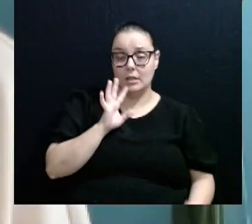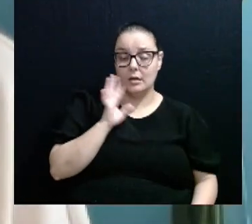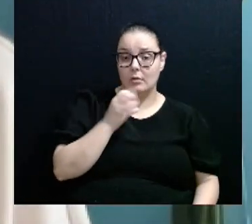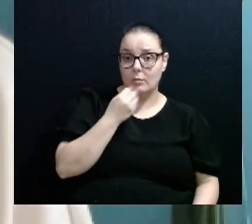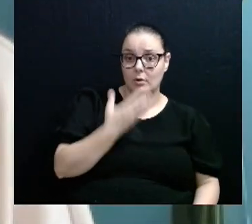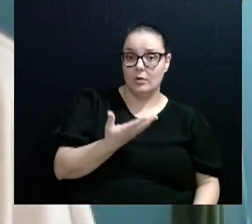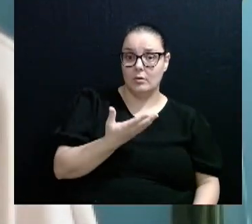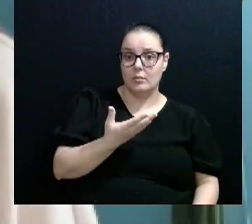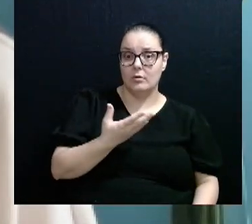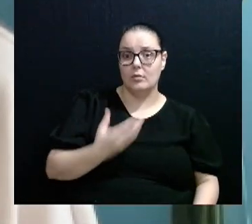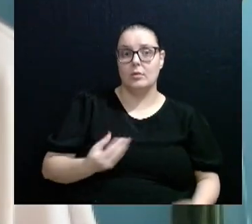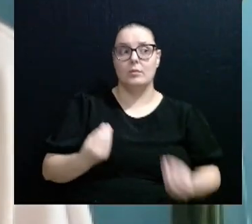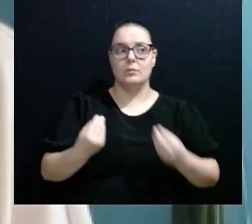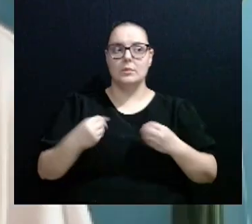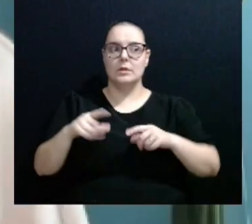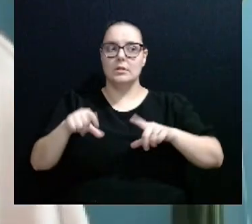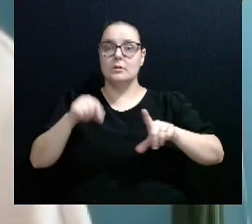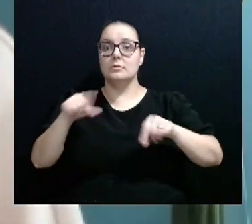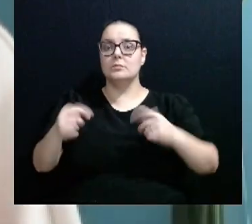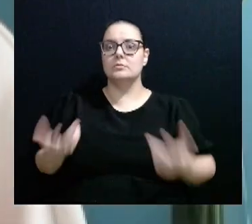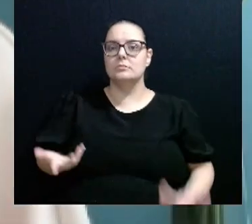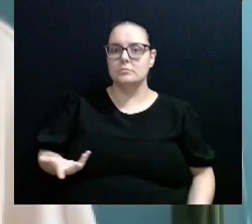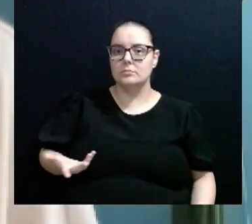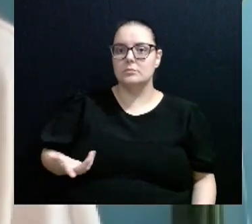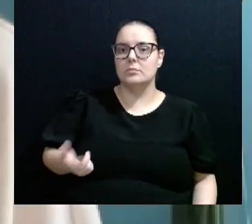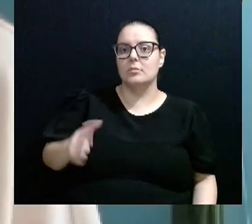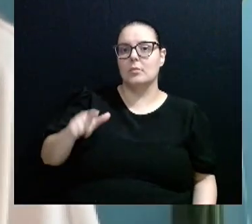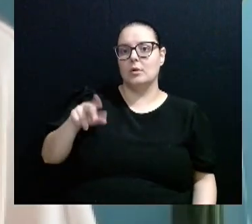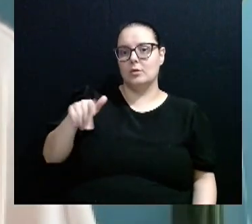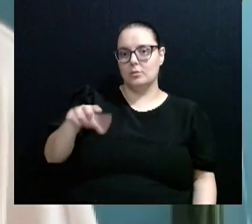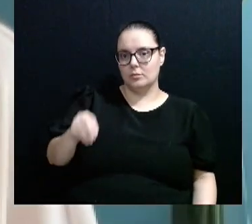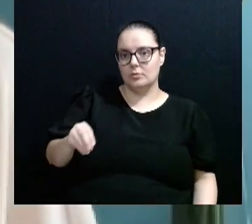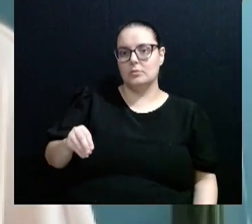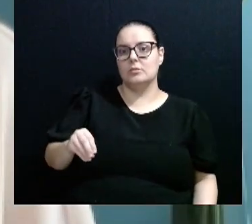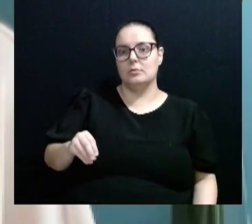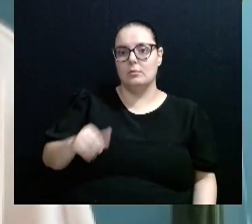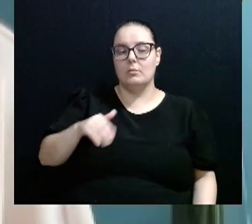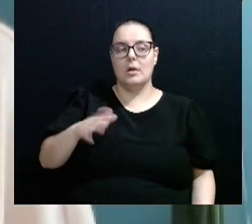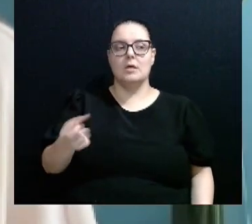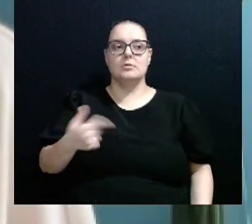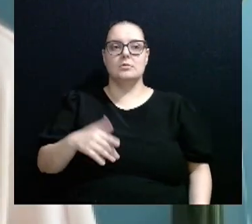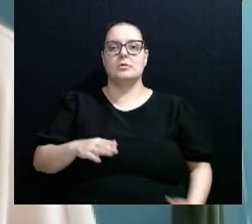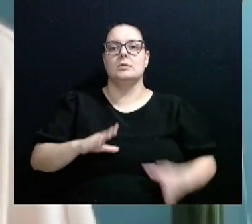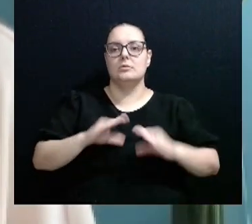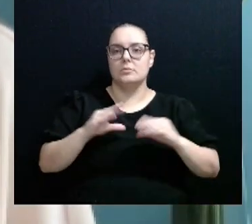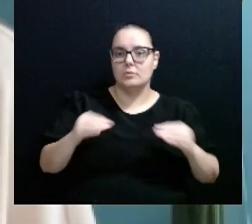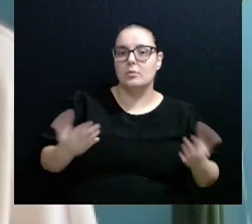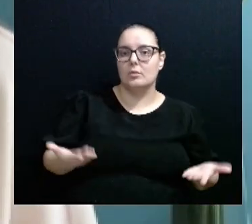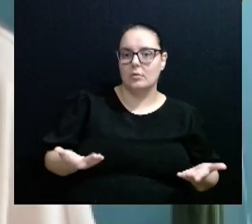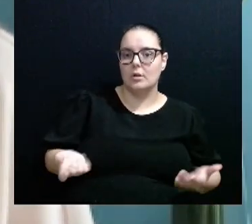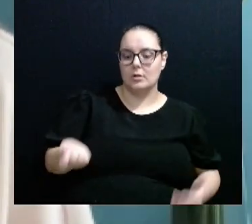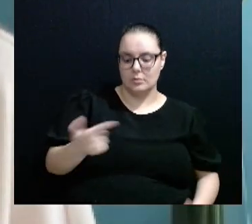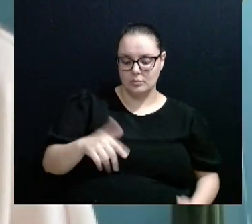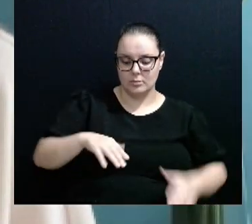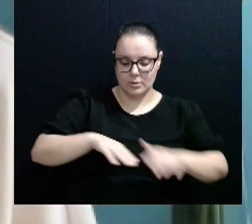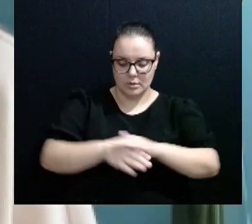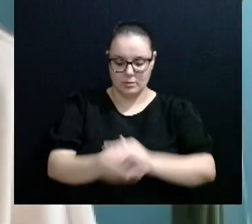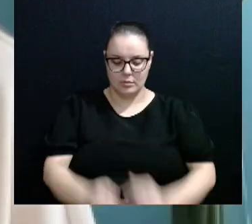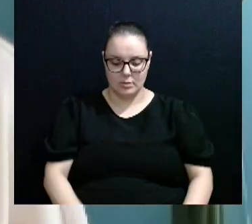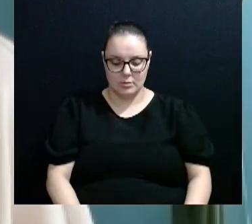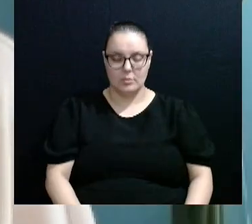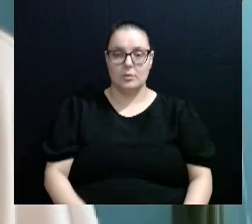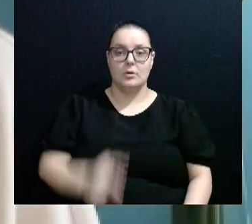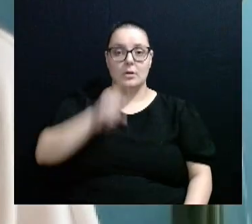luxo de sair mais daquela zona de conforto, né, do que eu estou acostumada e arriscar um pouquinho